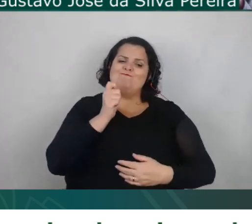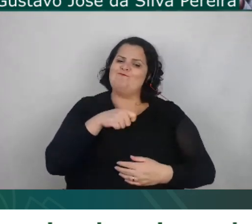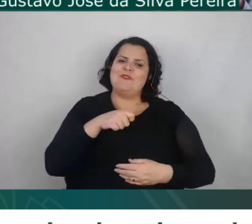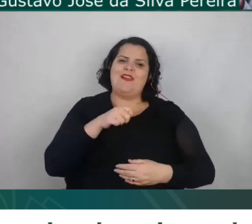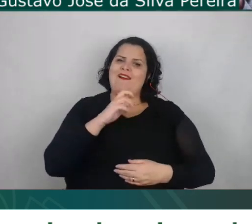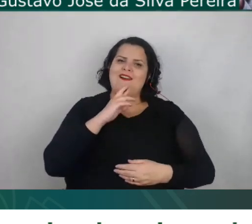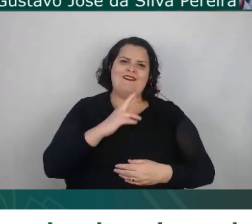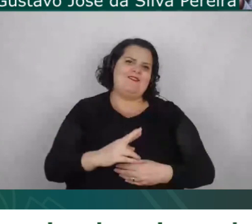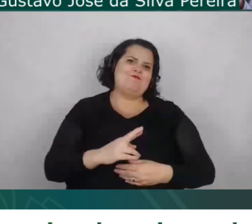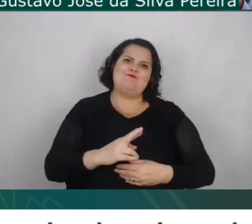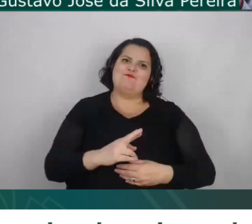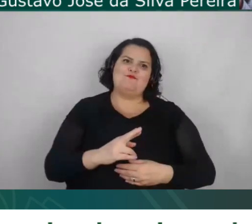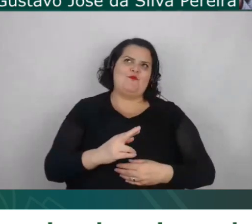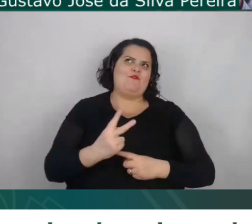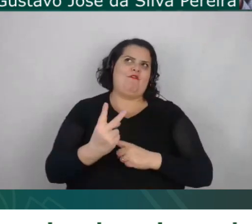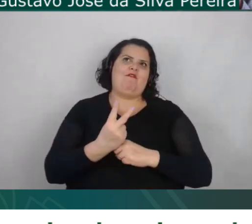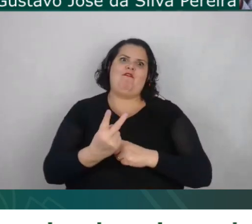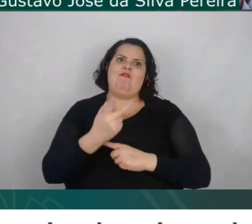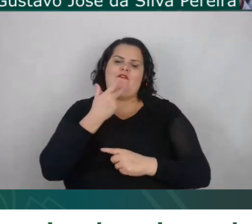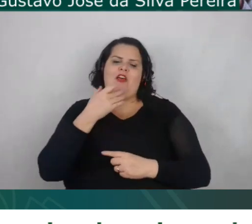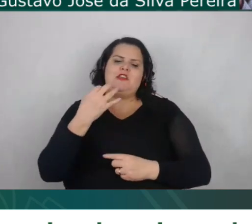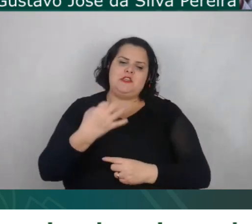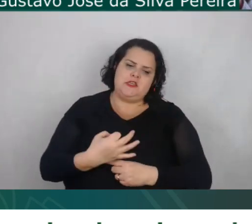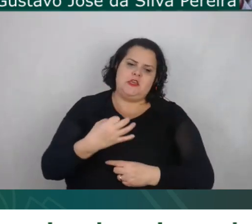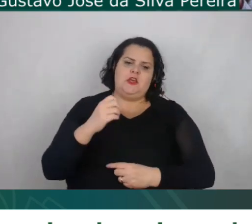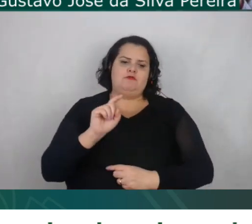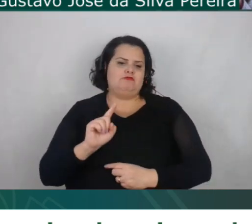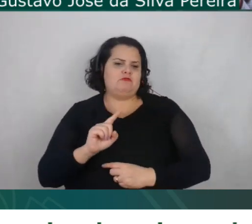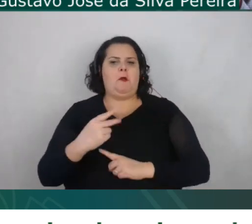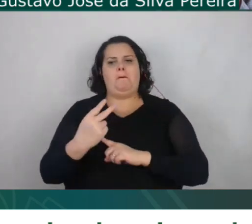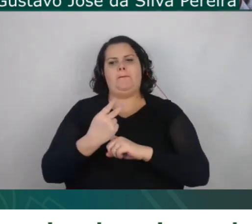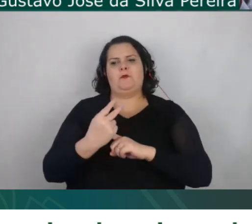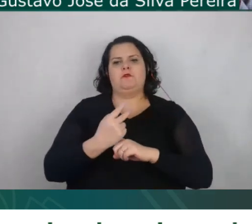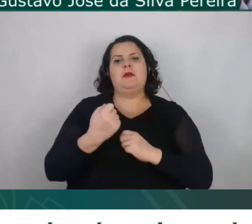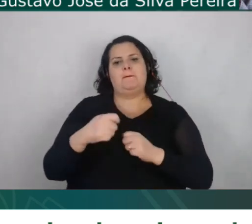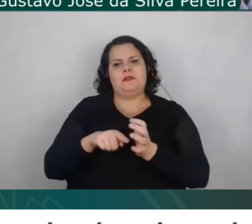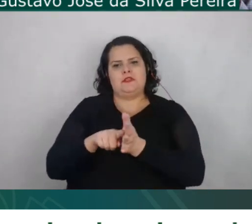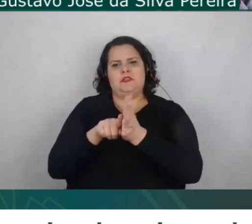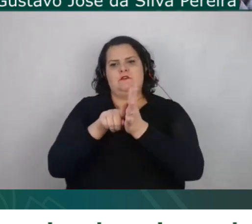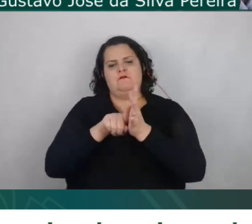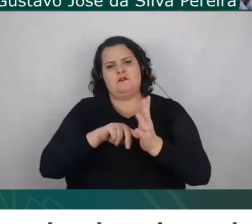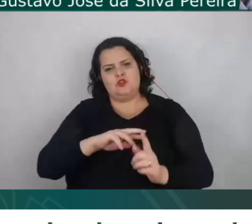possível efeito protetor. A gente ainda tem que investigar bastante.